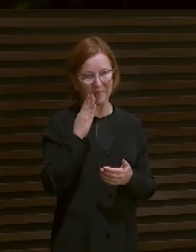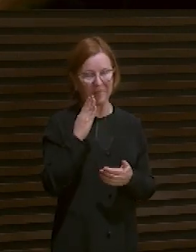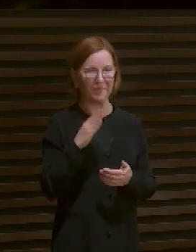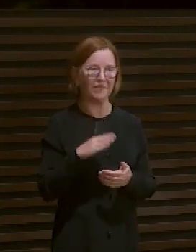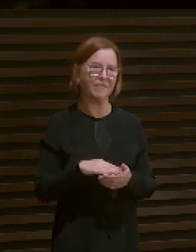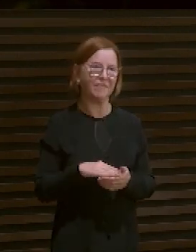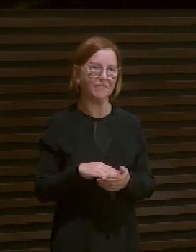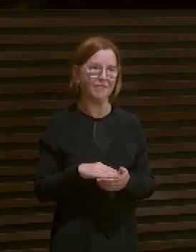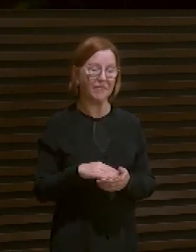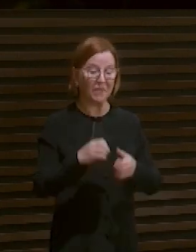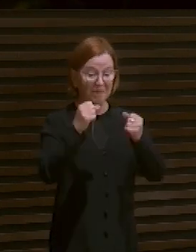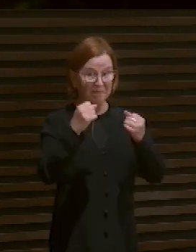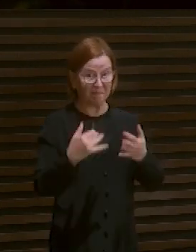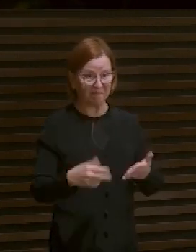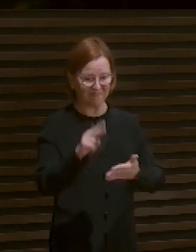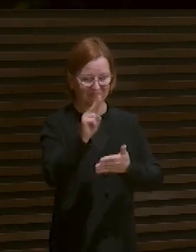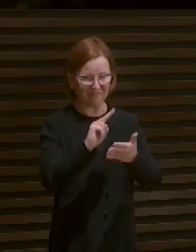na leitura.